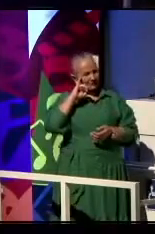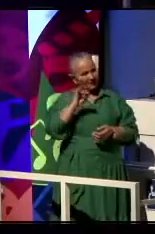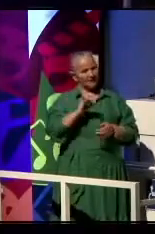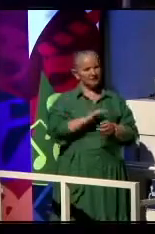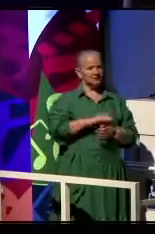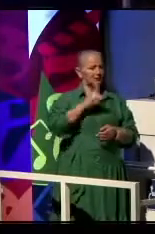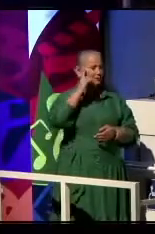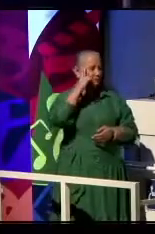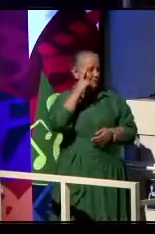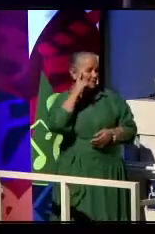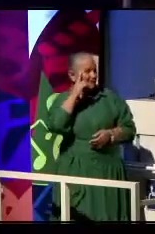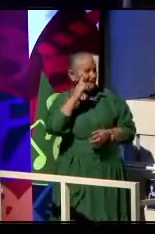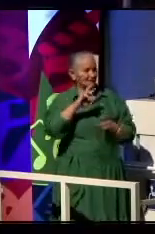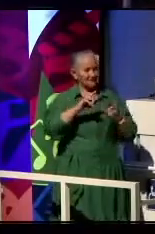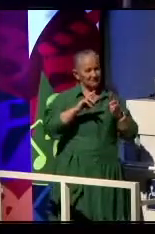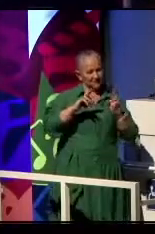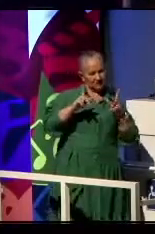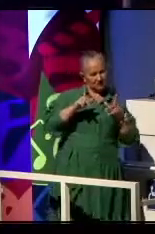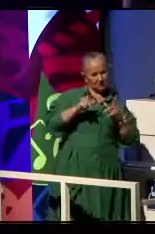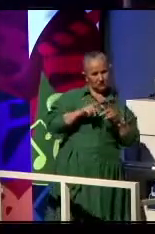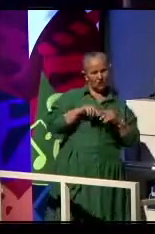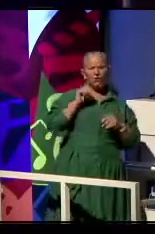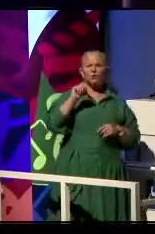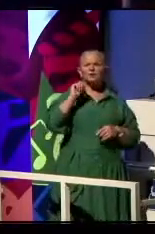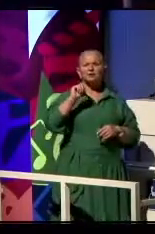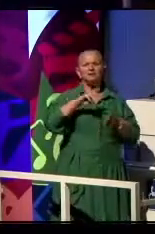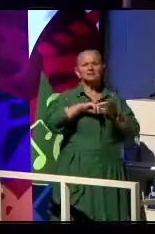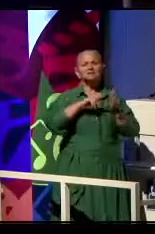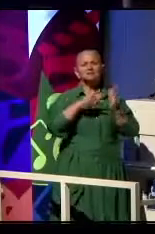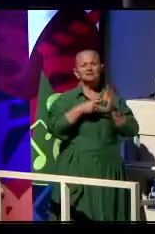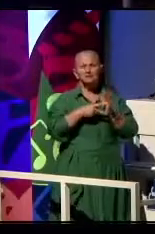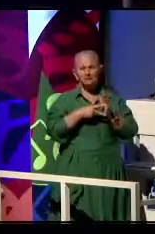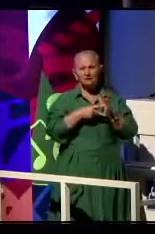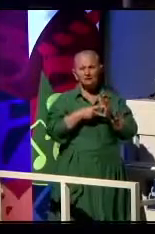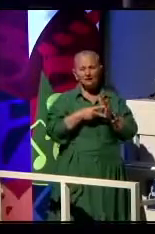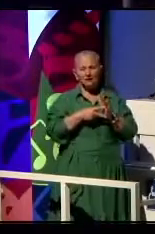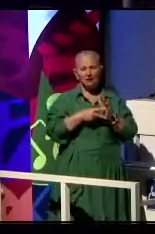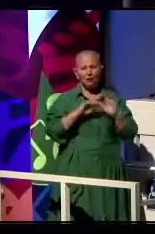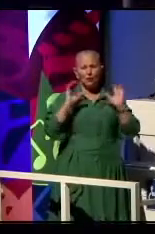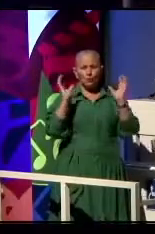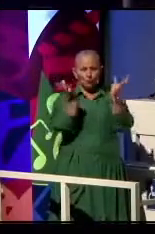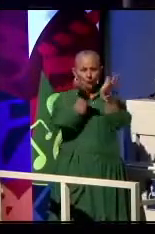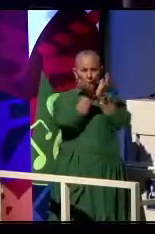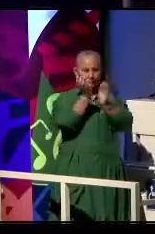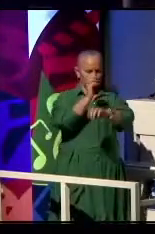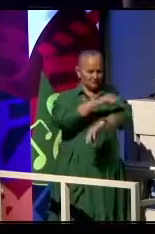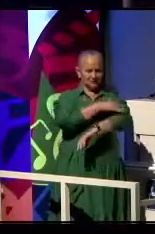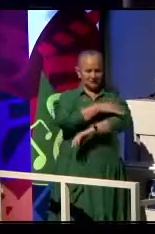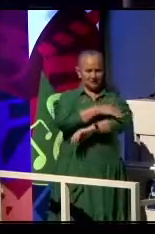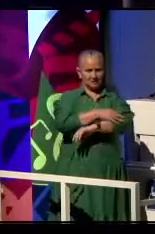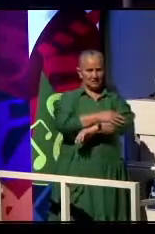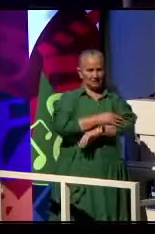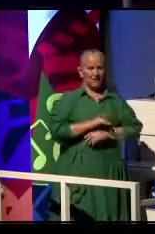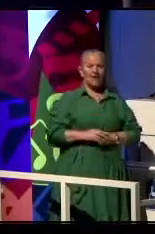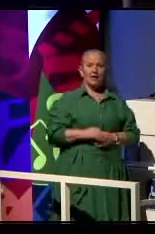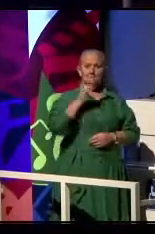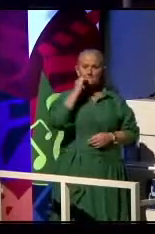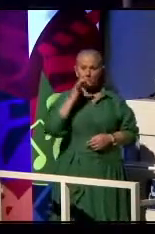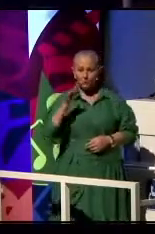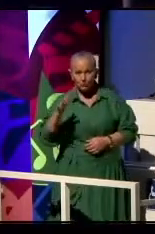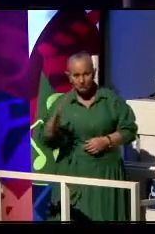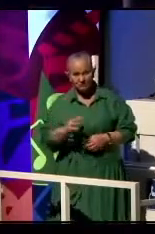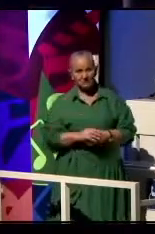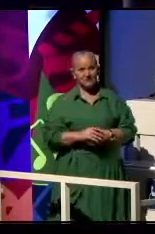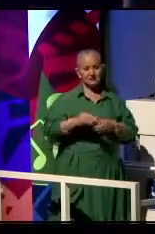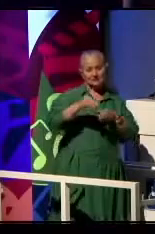musical. Aí as pessoas perguntam, o que é Clube da Esquina? Clube da Esquina é o nome de duas músicas e de dois discos, né?